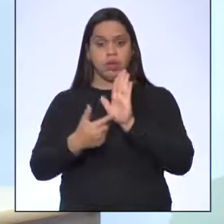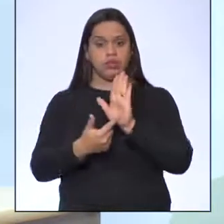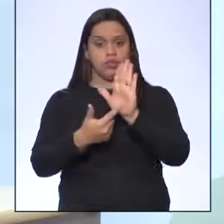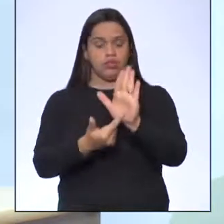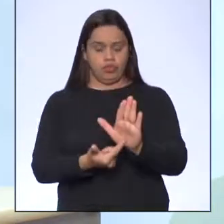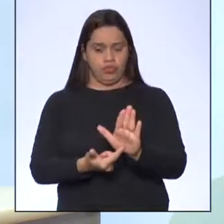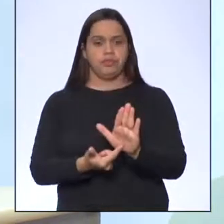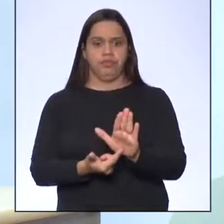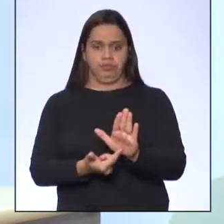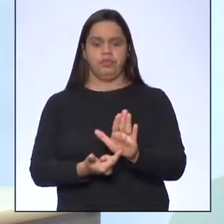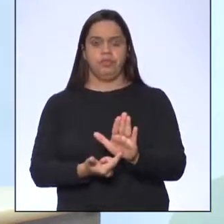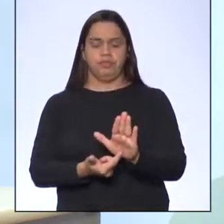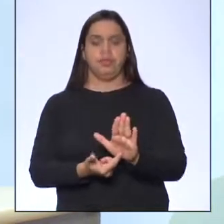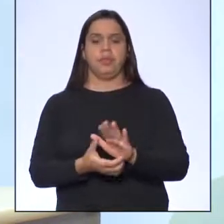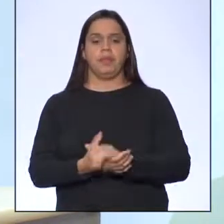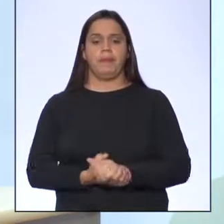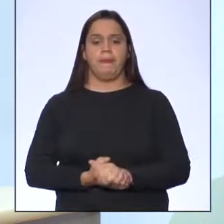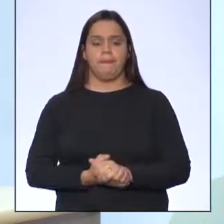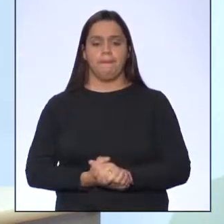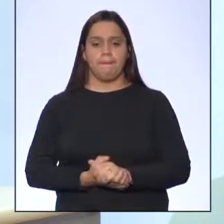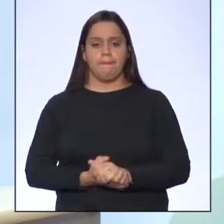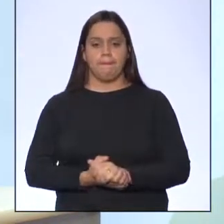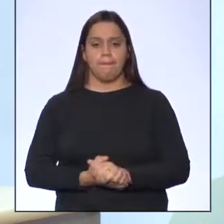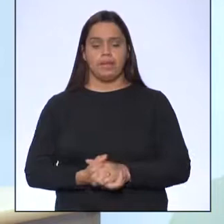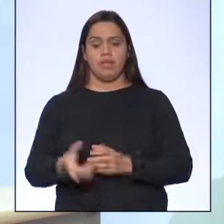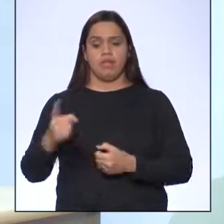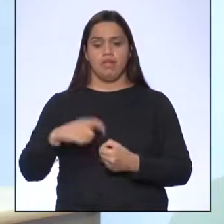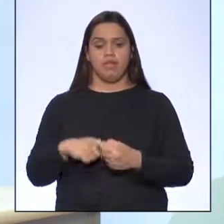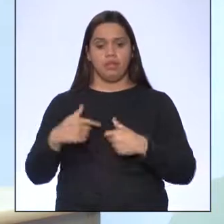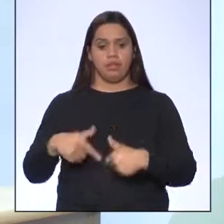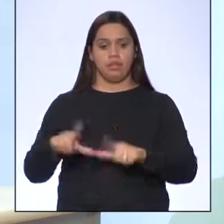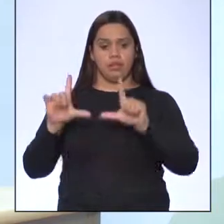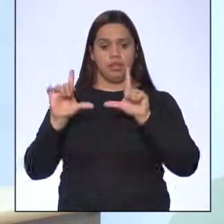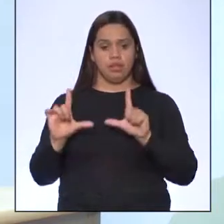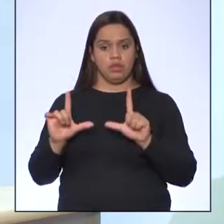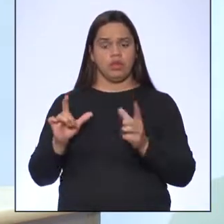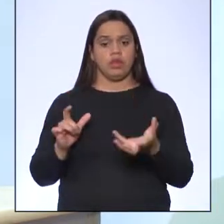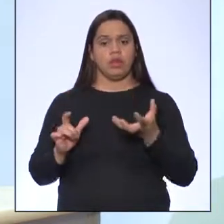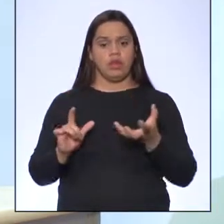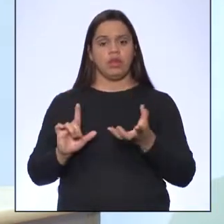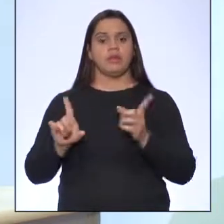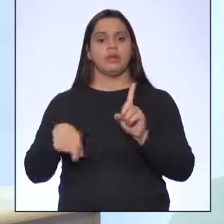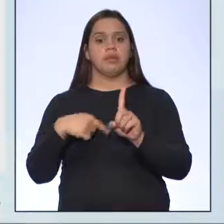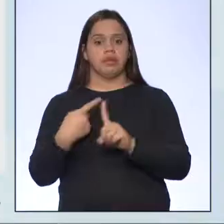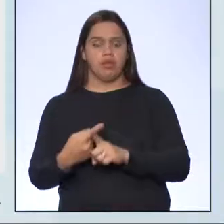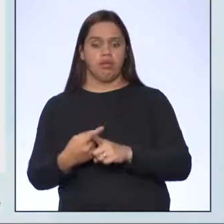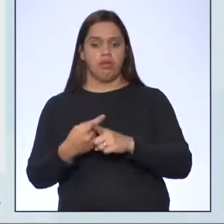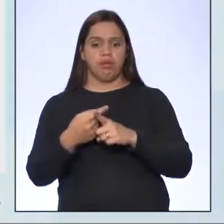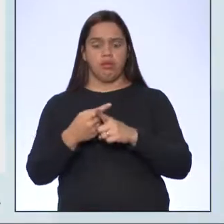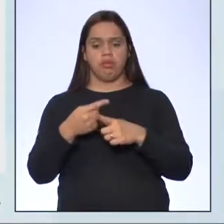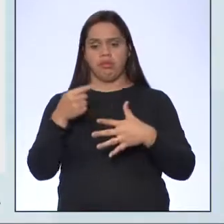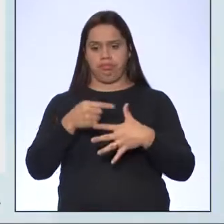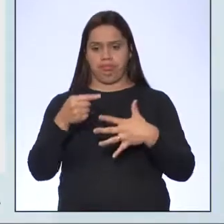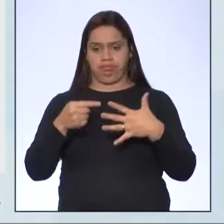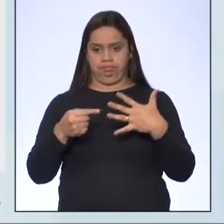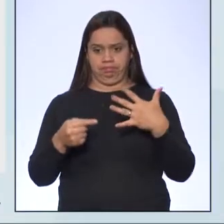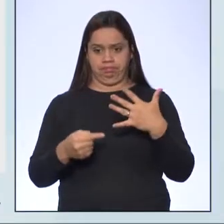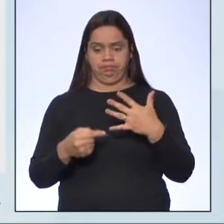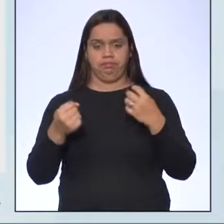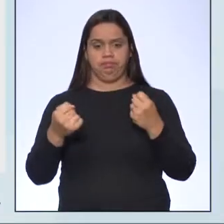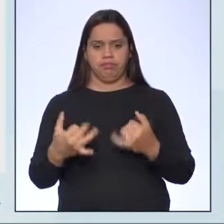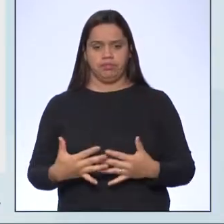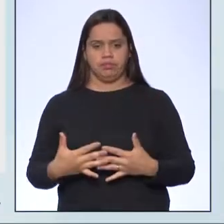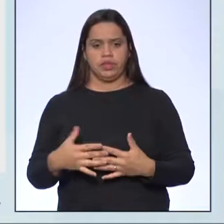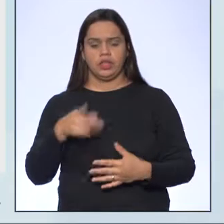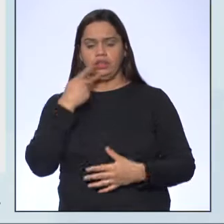nessa representação. Voltando à imagem, né, gostaria de fazer mais algumas considerações, que quando a gente